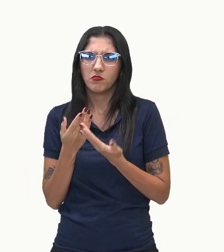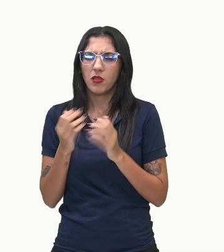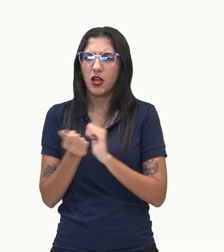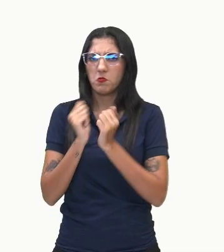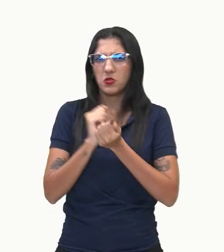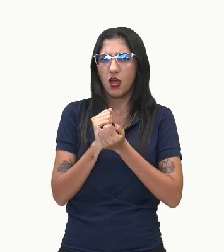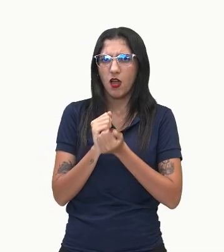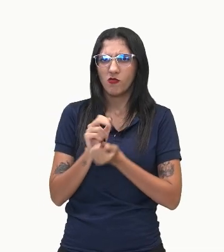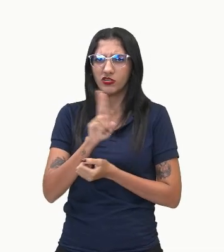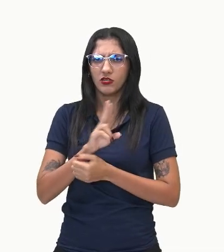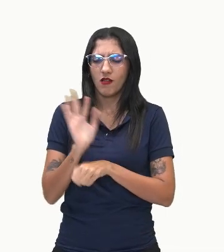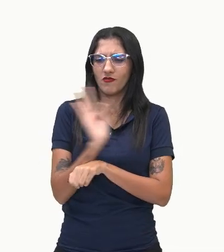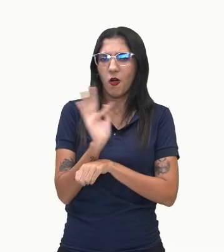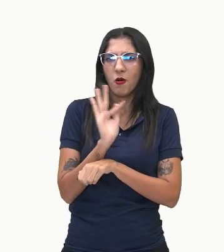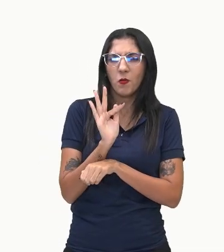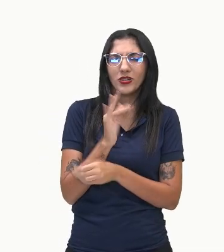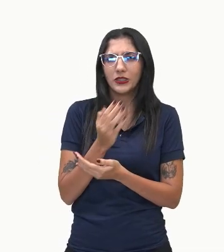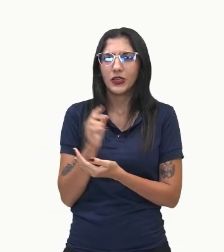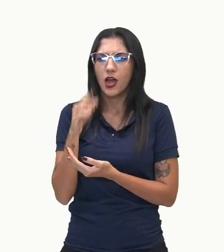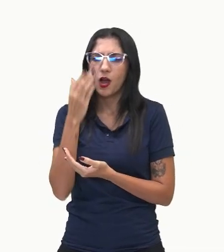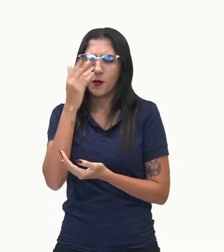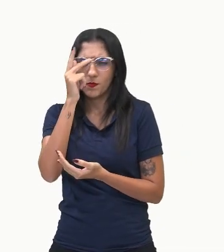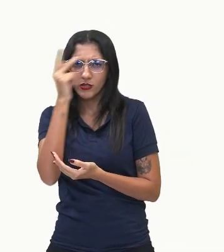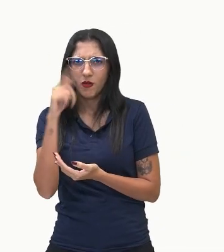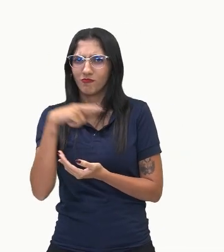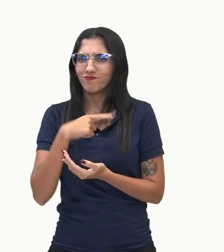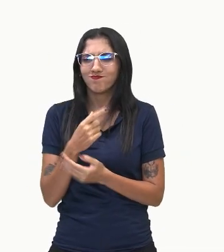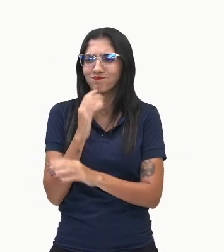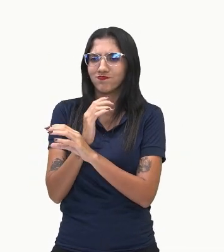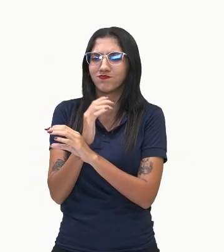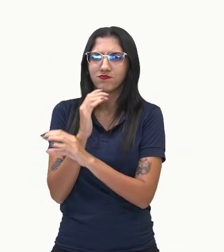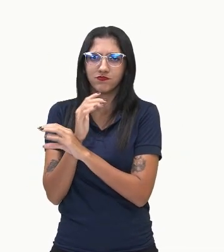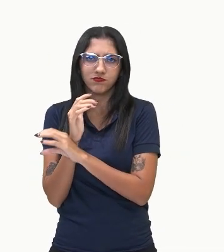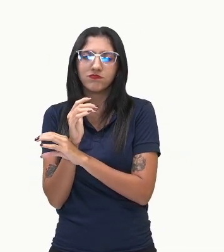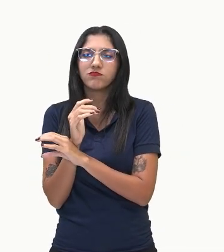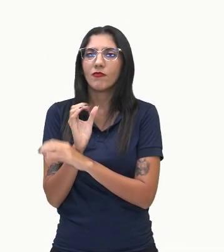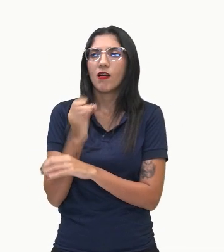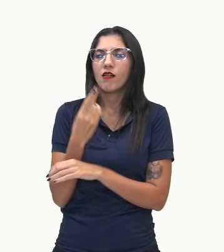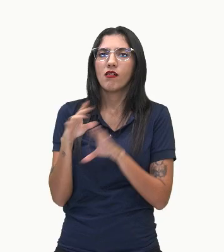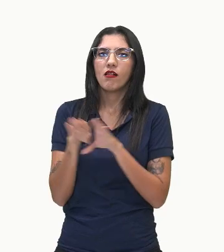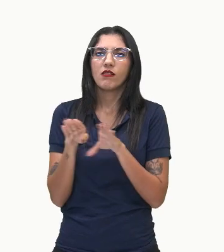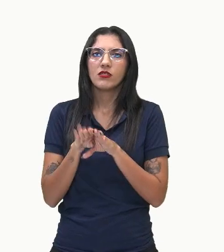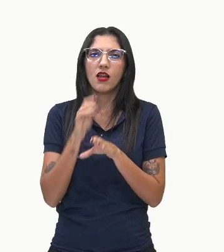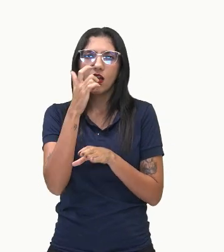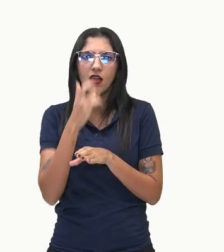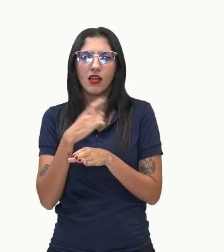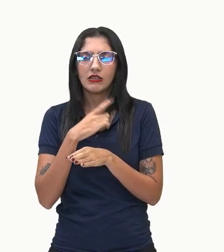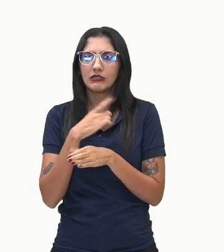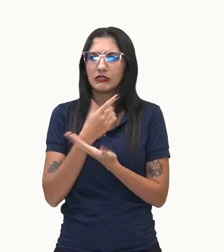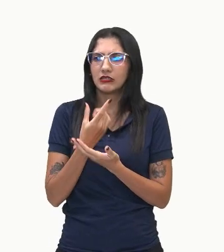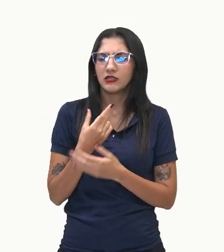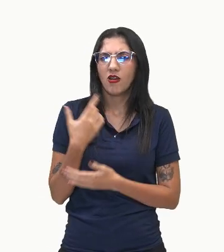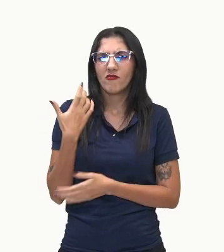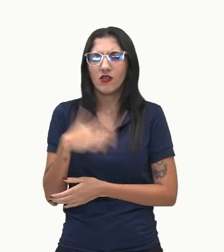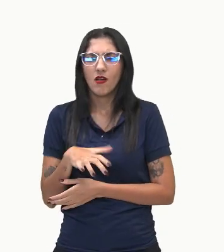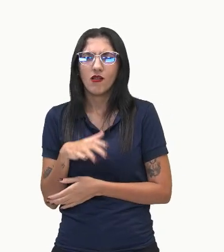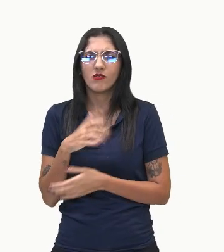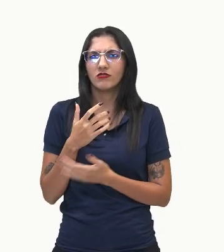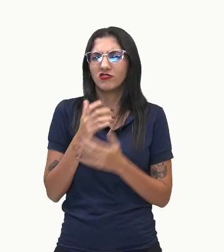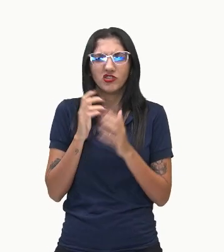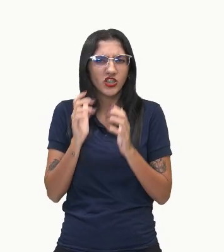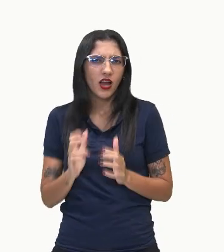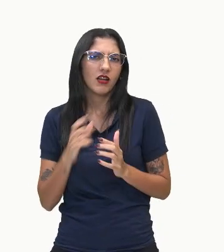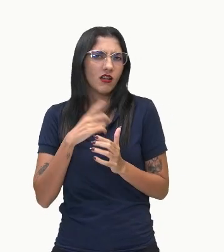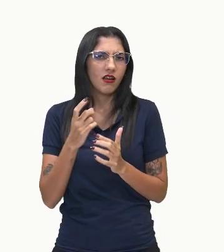muito rebuscada, não vai haver comunicação. Ou eu vou me tornar uma pessoa enfadonha, uma pessoa chata,